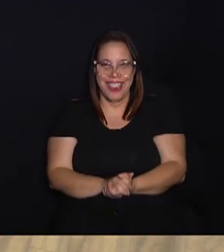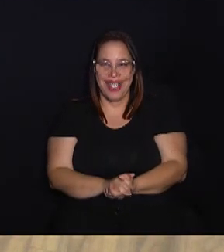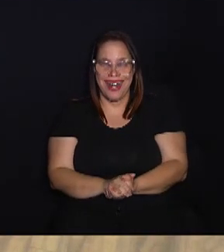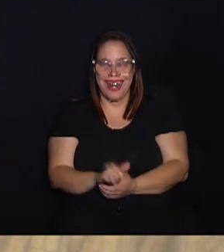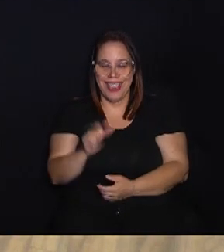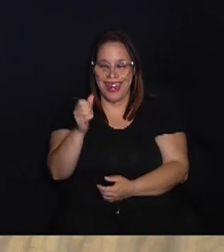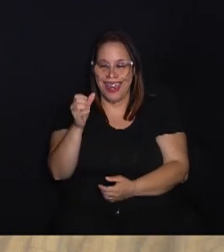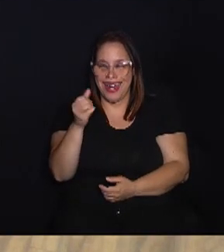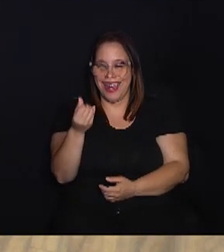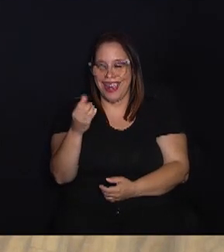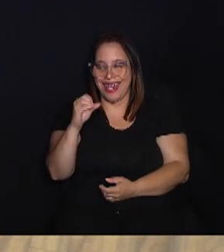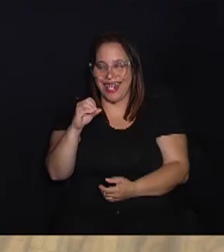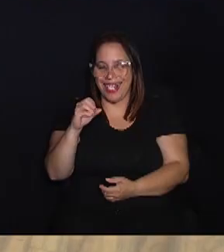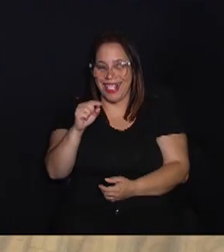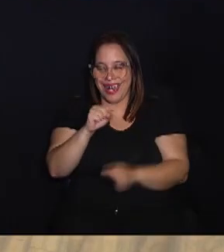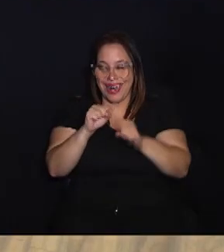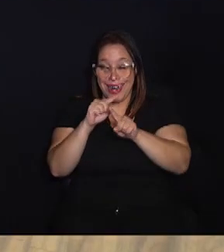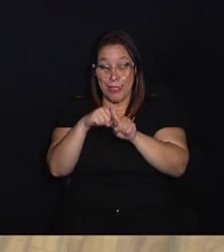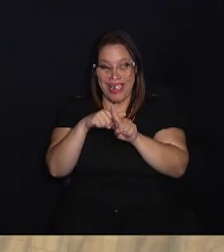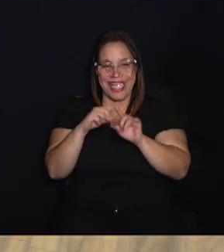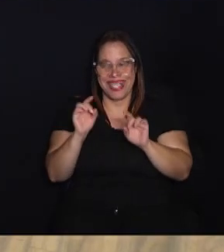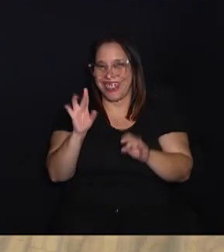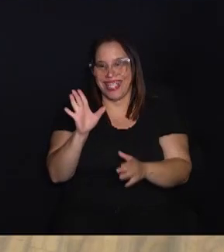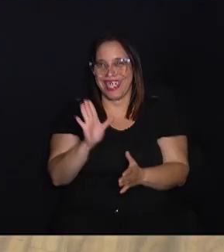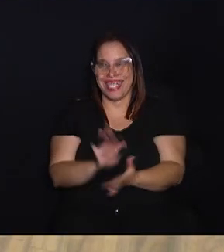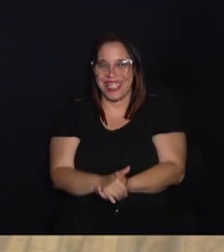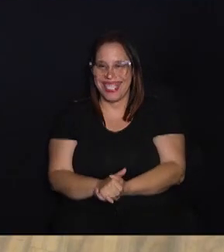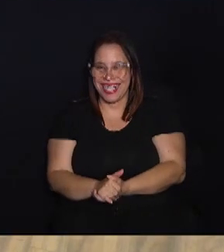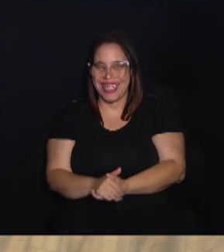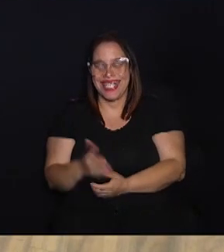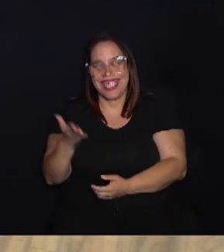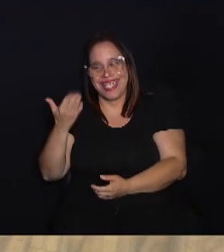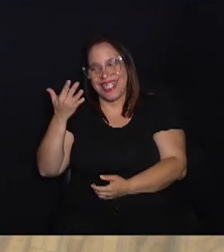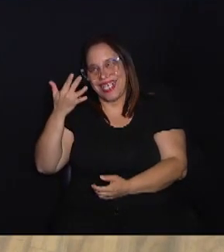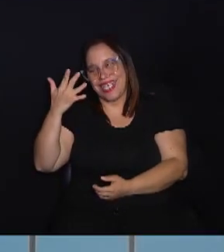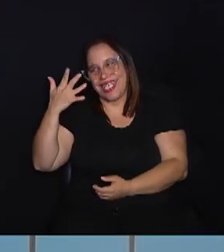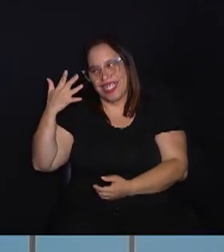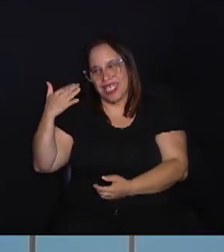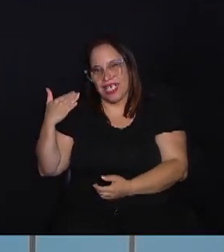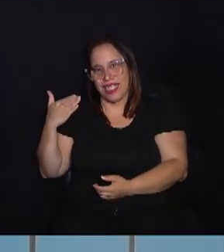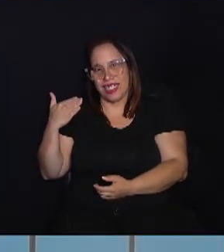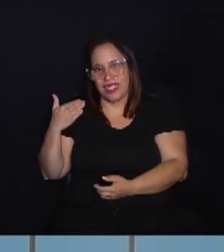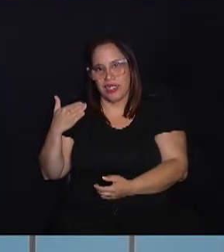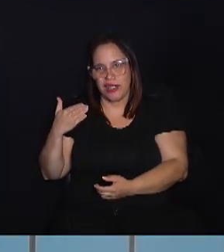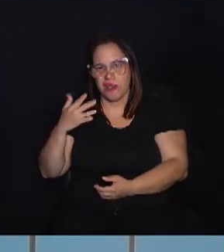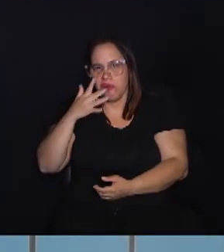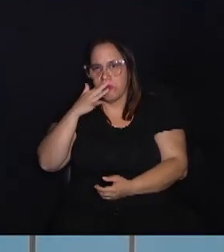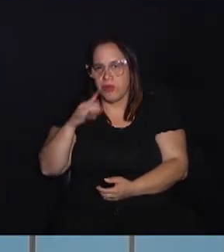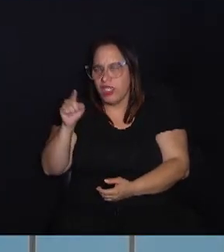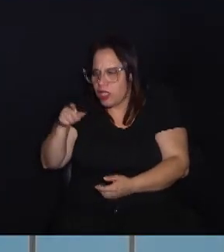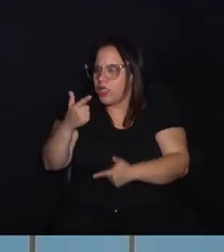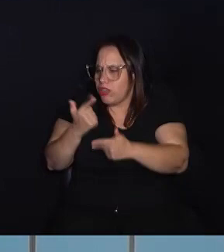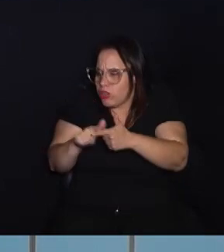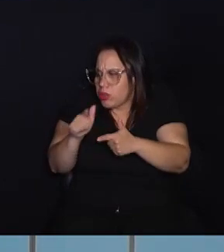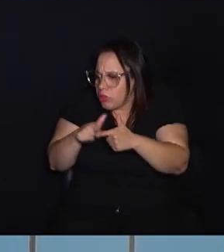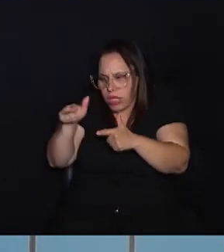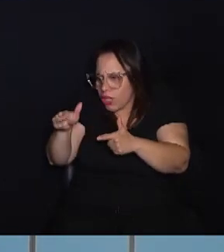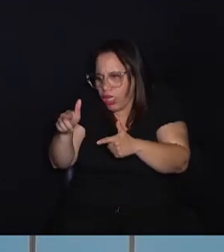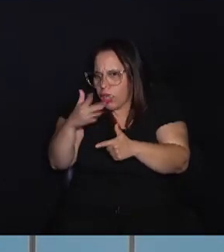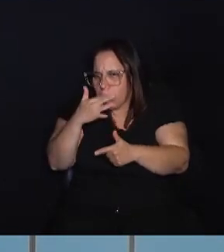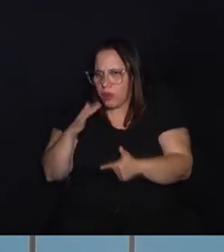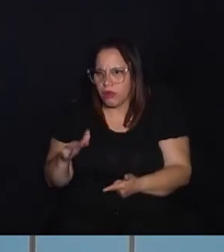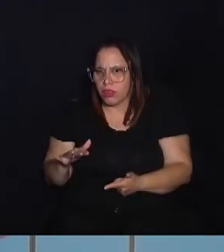né, 60 a mais. Né? No passado, a minha infância era uma maneira e tinha os seus problemas daquela infância.